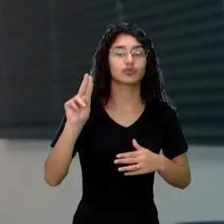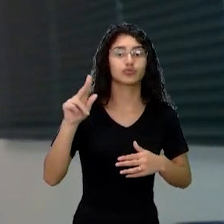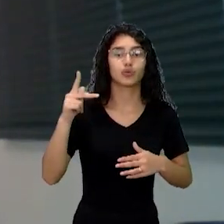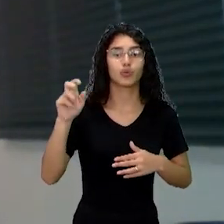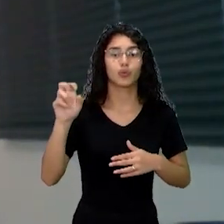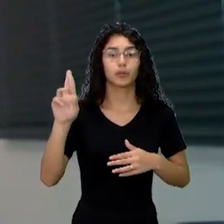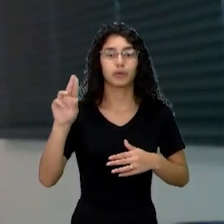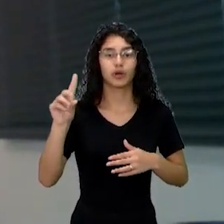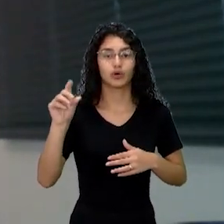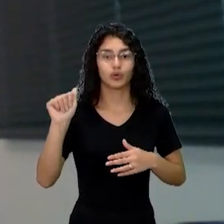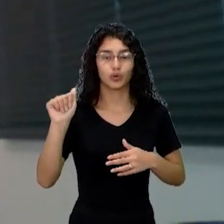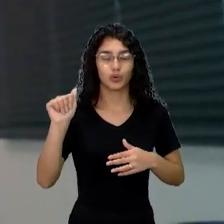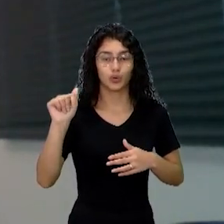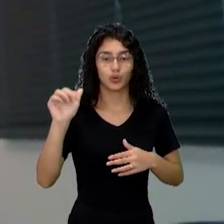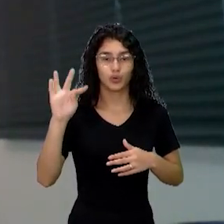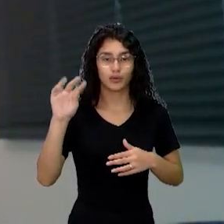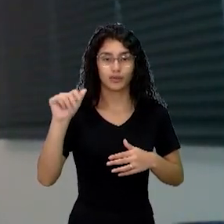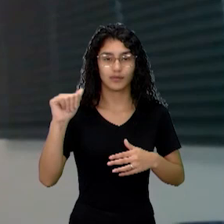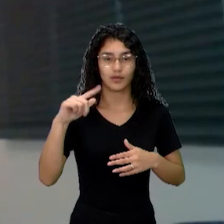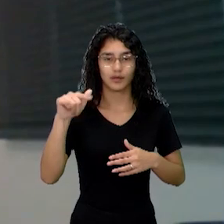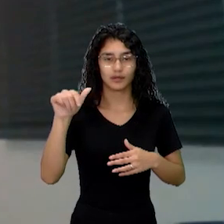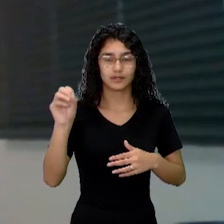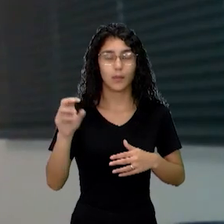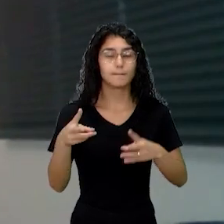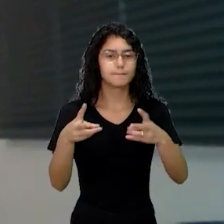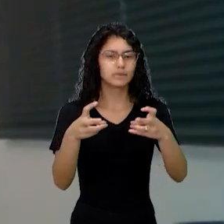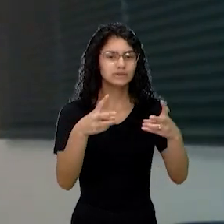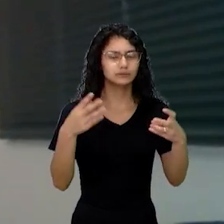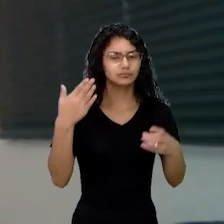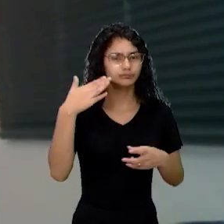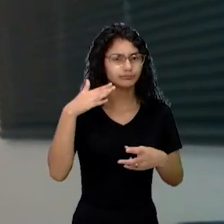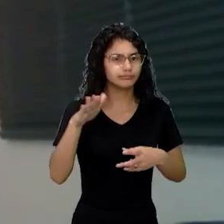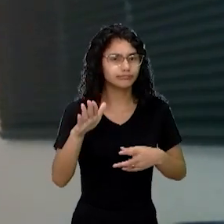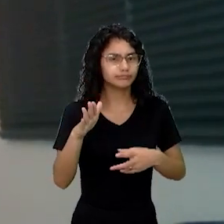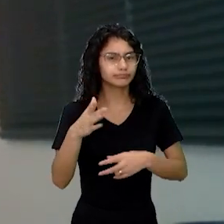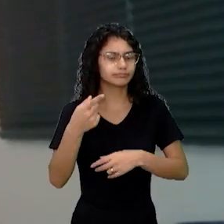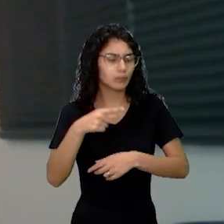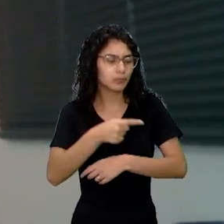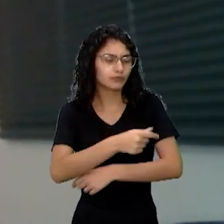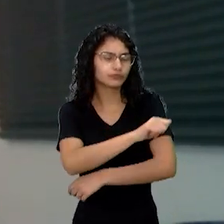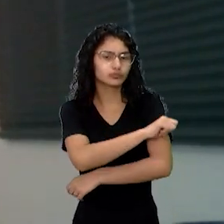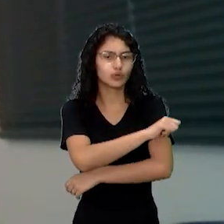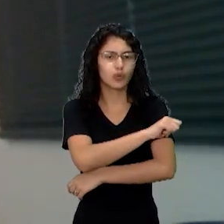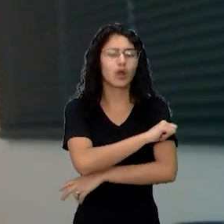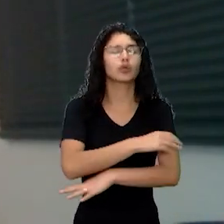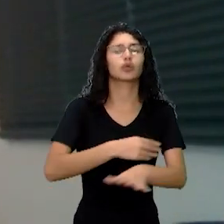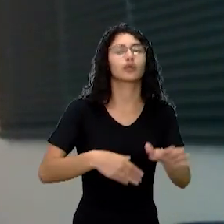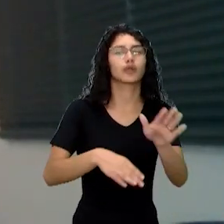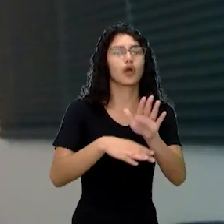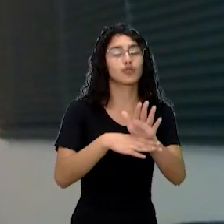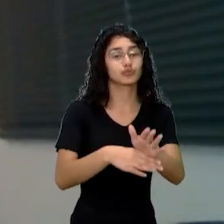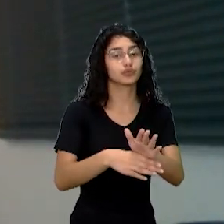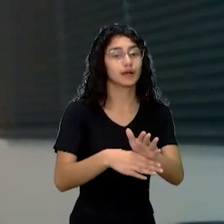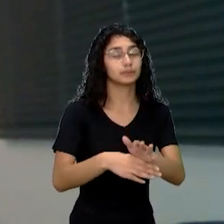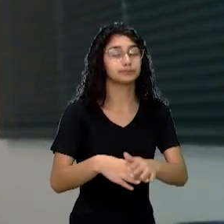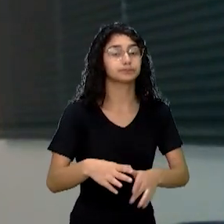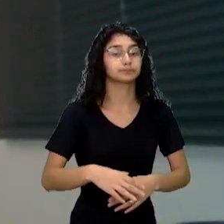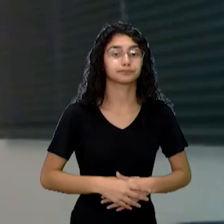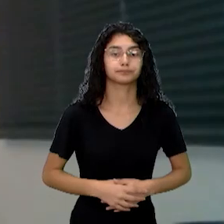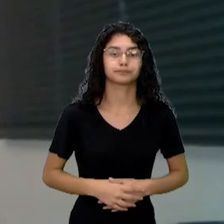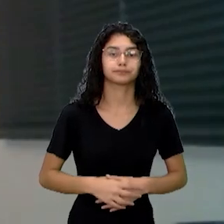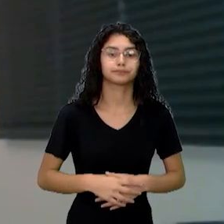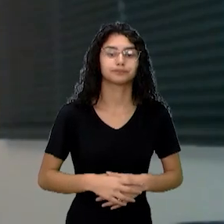vocês possam, né, ter um olhar mais refinado para identificar esses estudantes e poder atendê-los aí nas suas necessidades